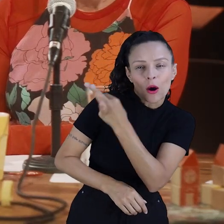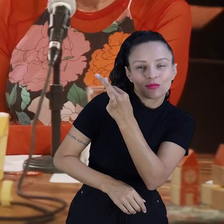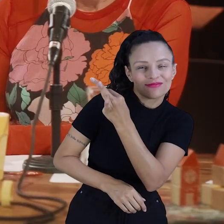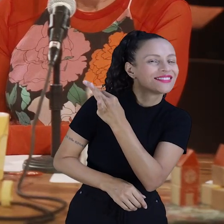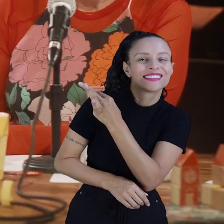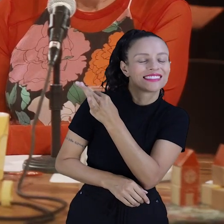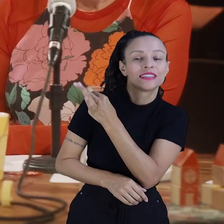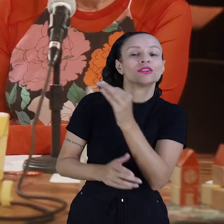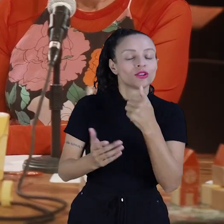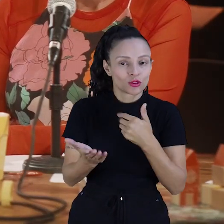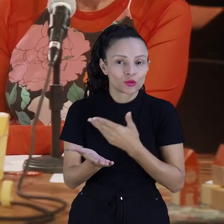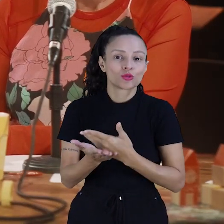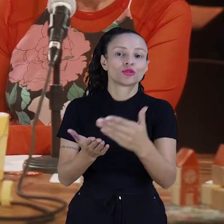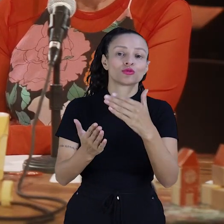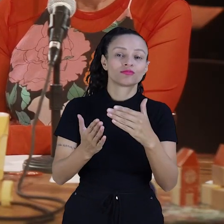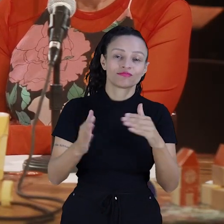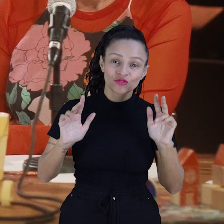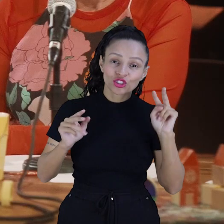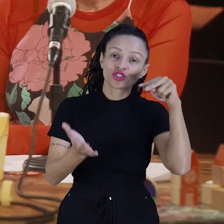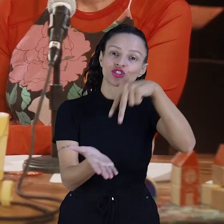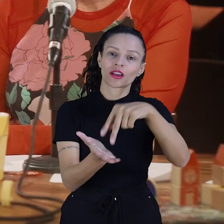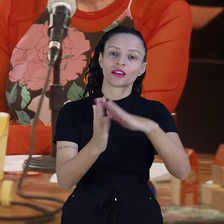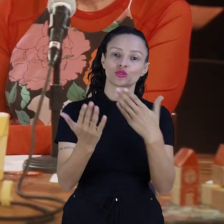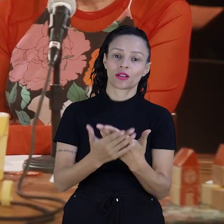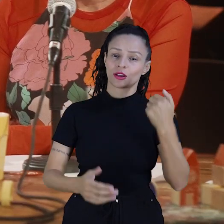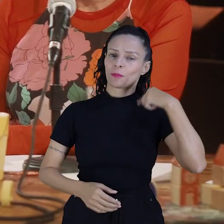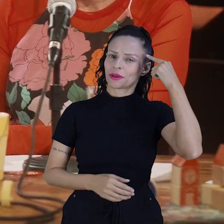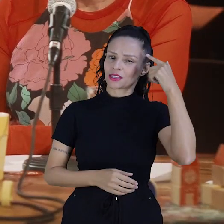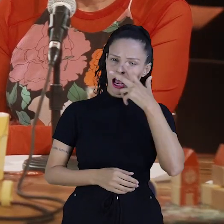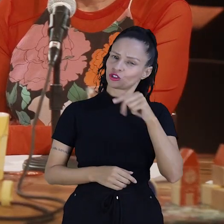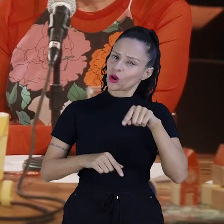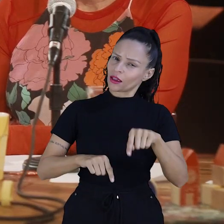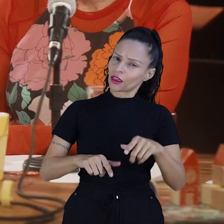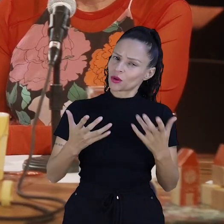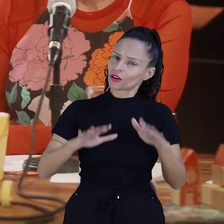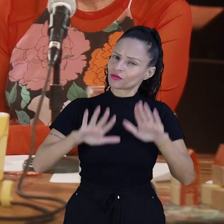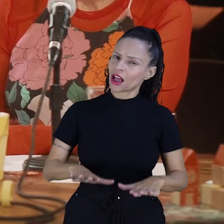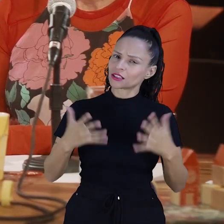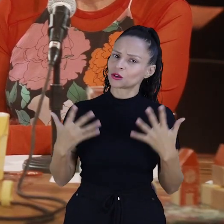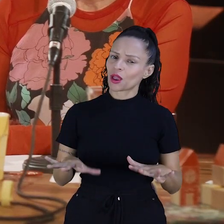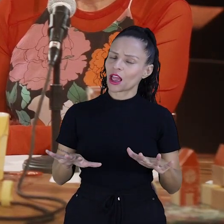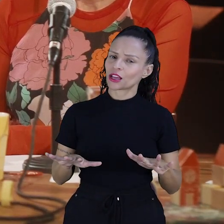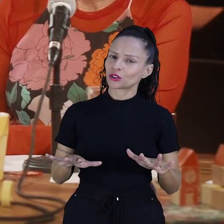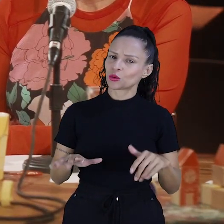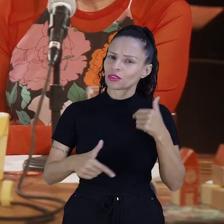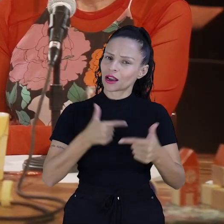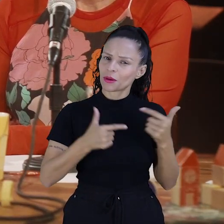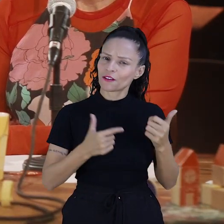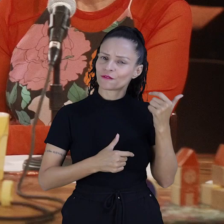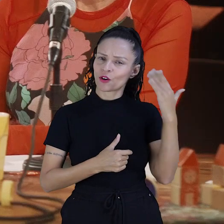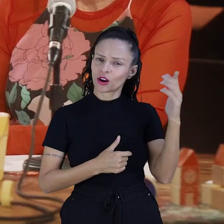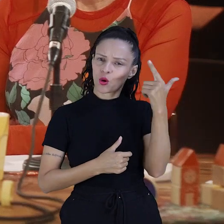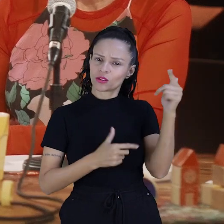foi lá e me picou e quando eu cheguei na escola, pensei, acho que é aqui que eu quero ficar, não quero